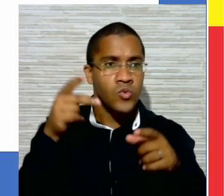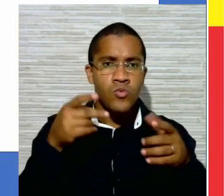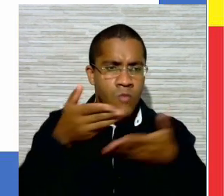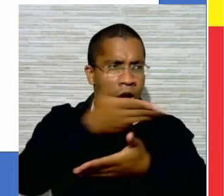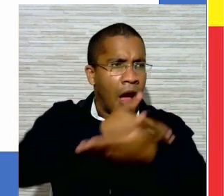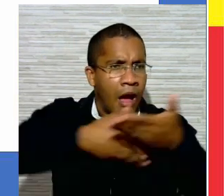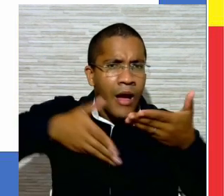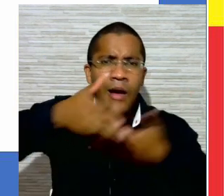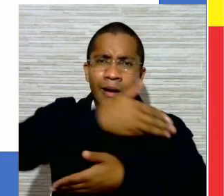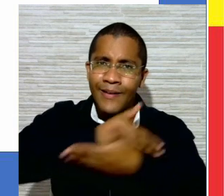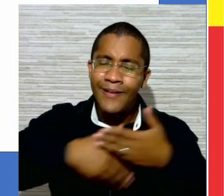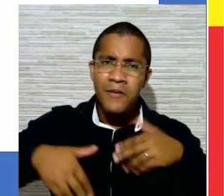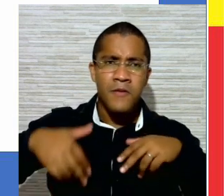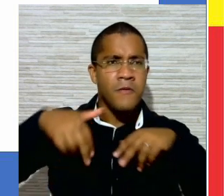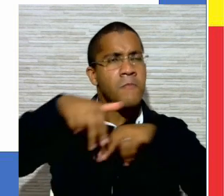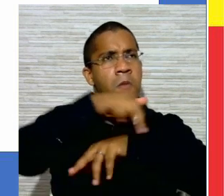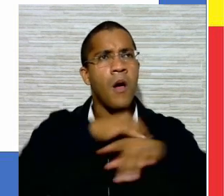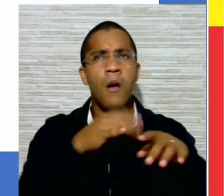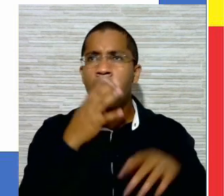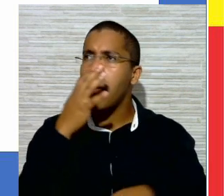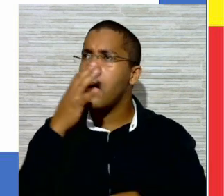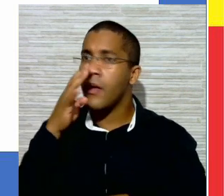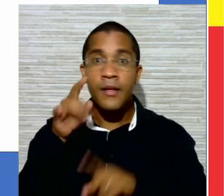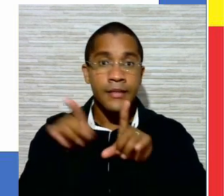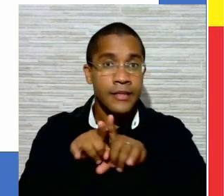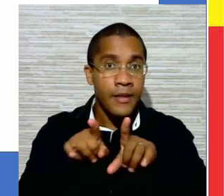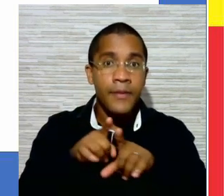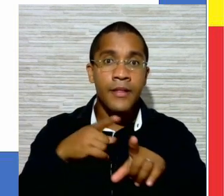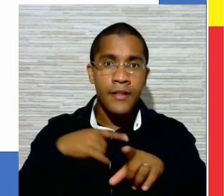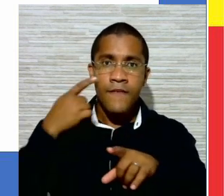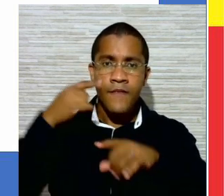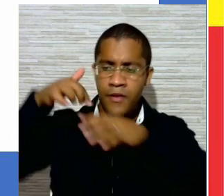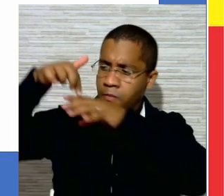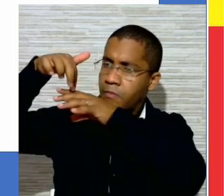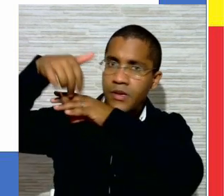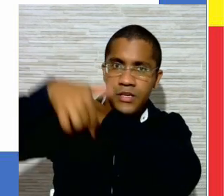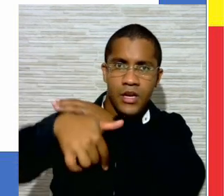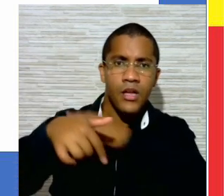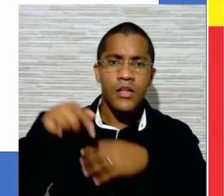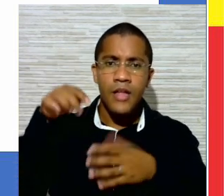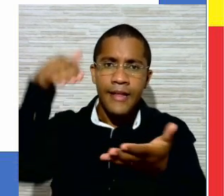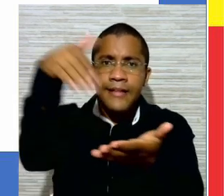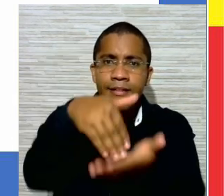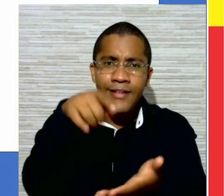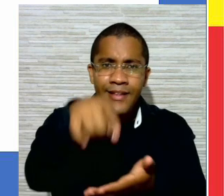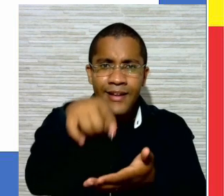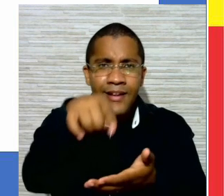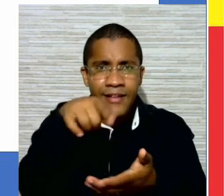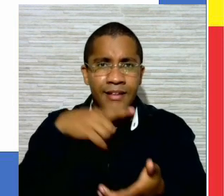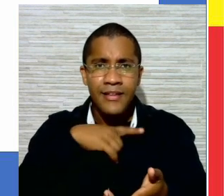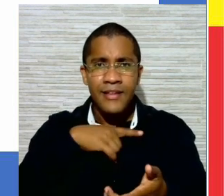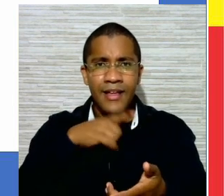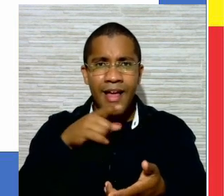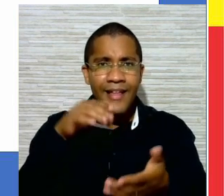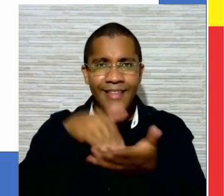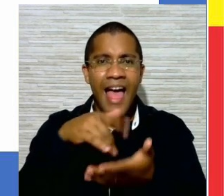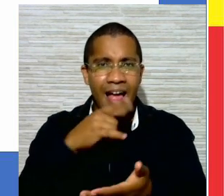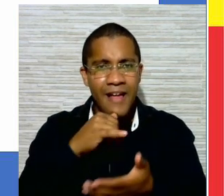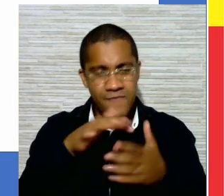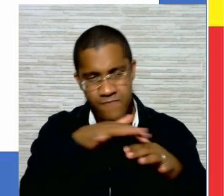fazendo parte desse ambiente. Existe também, né, gente, na imagem, uma escada, né, que leva até o final, leva